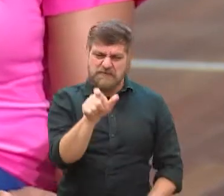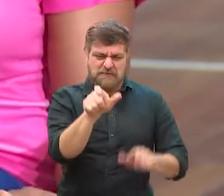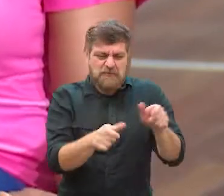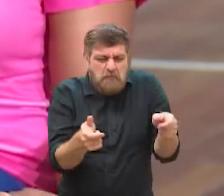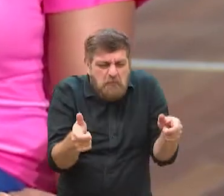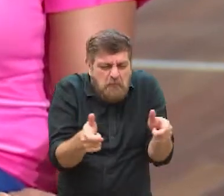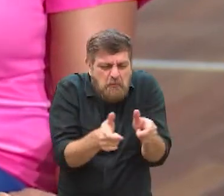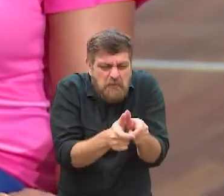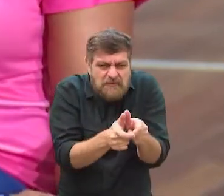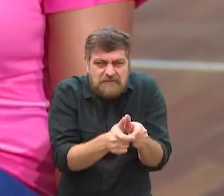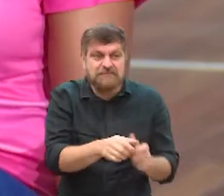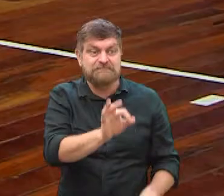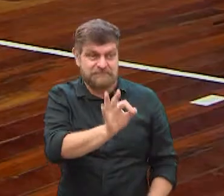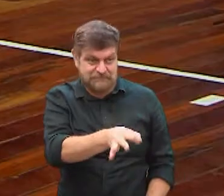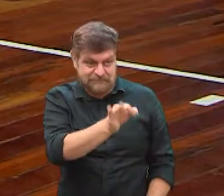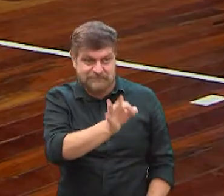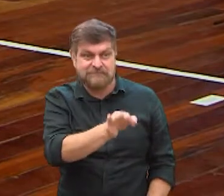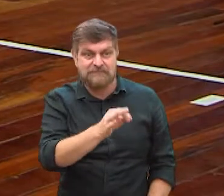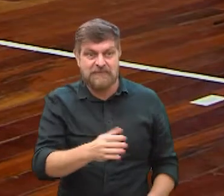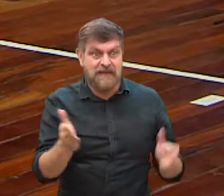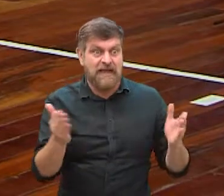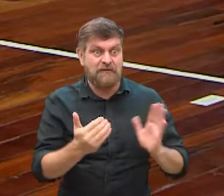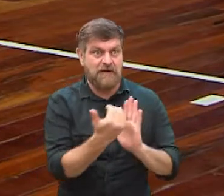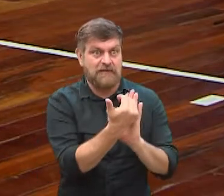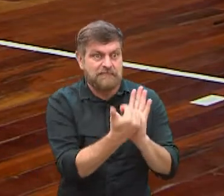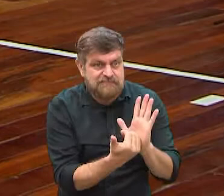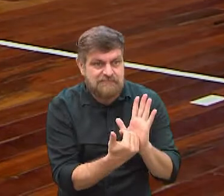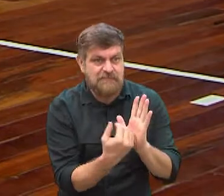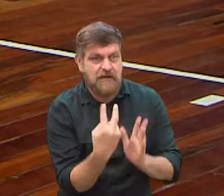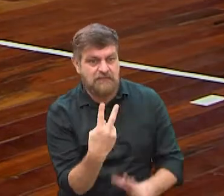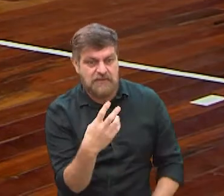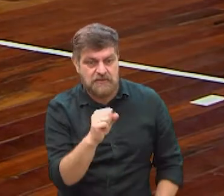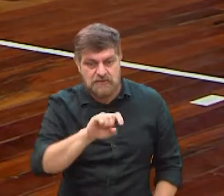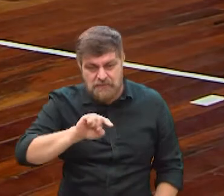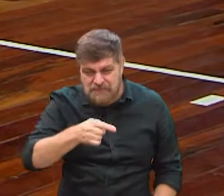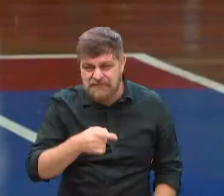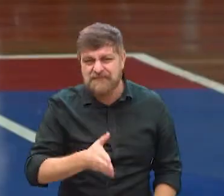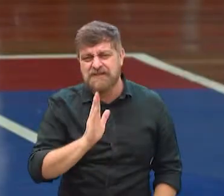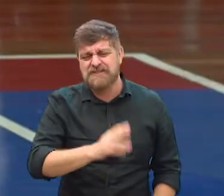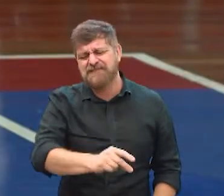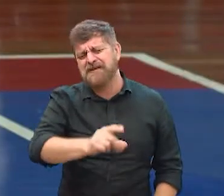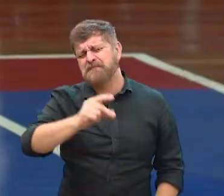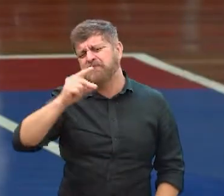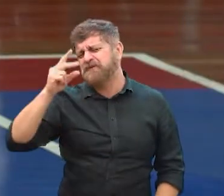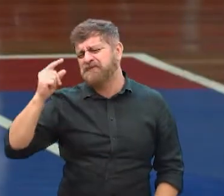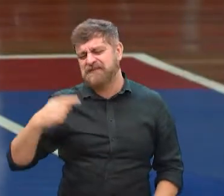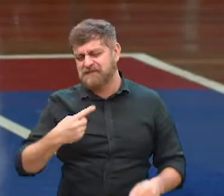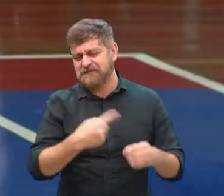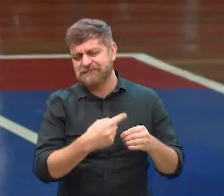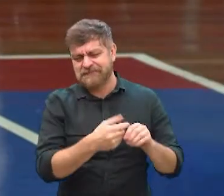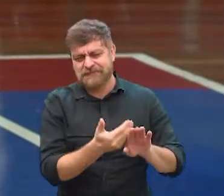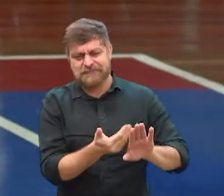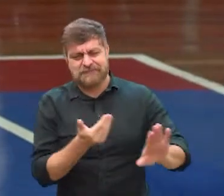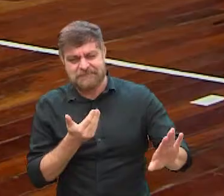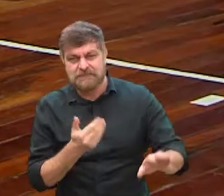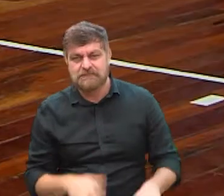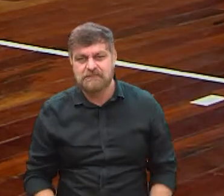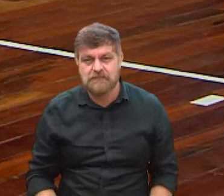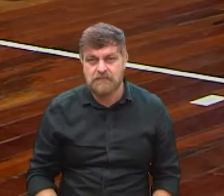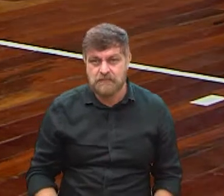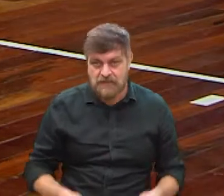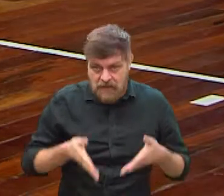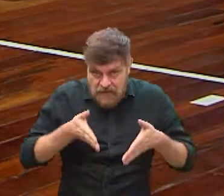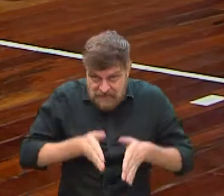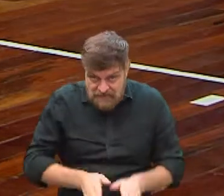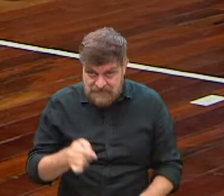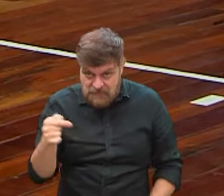mil, mas é isso mesmo, ela reduziu, faz muito tempo que eu não vou para lá. Isso que eu ia falar, você nasceu em Goiôerê, a sua infância